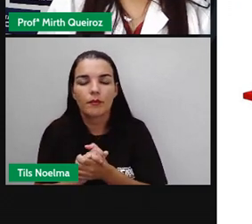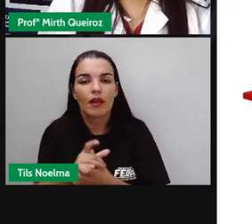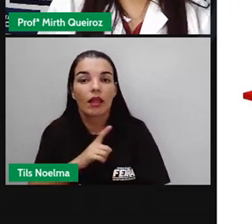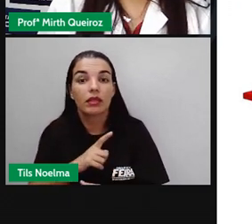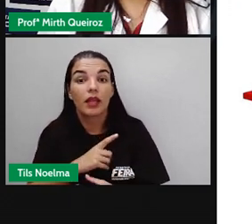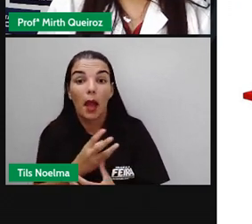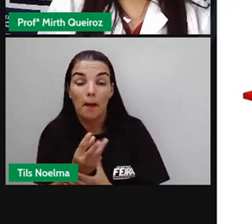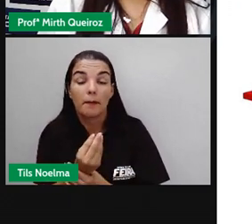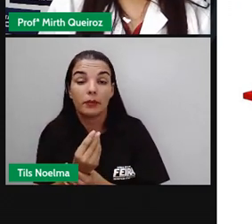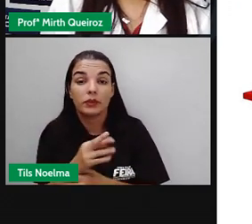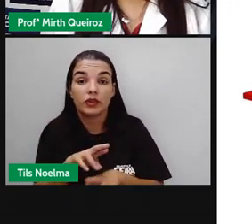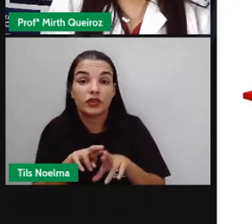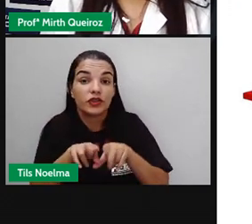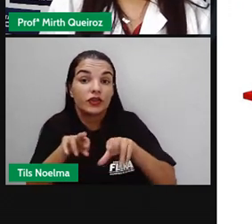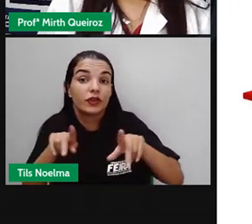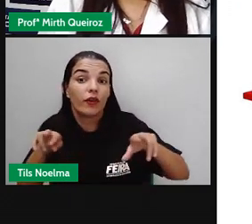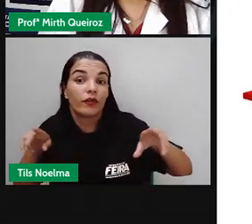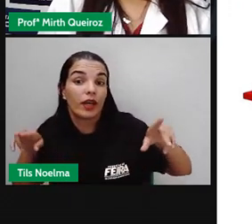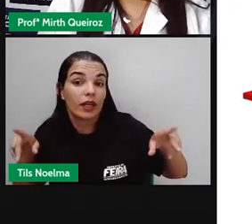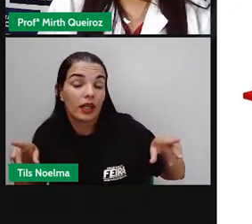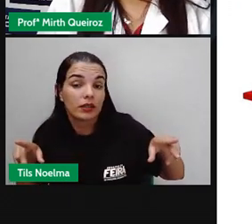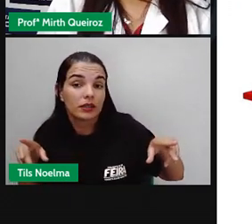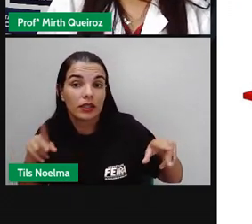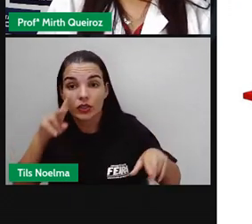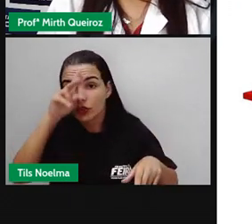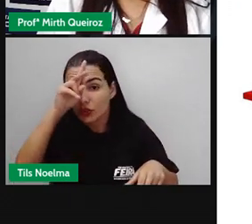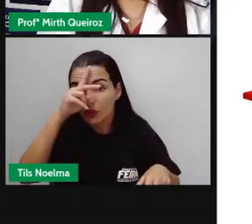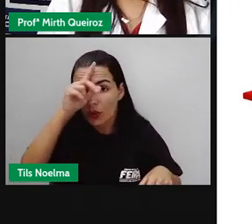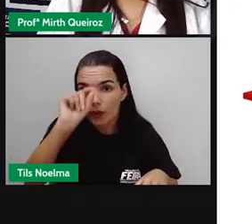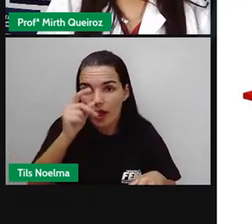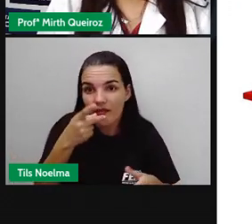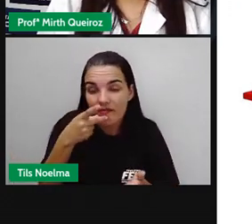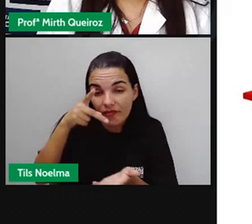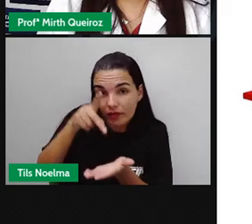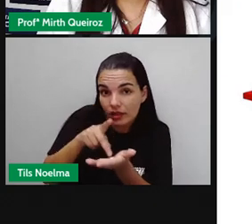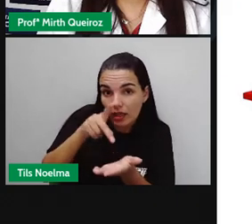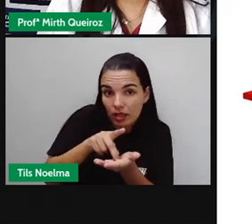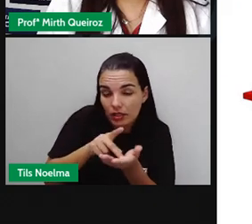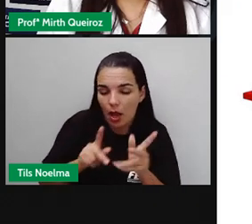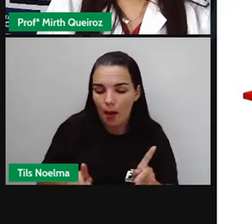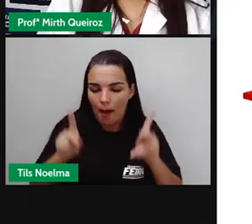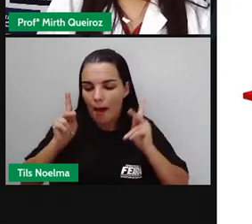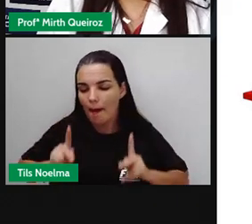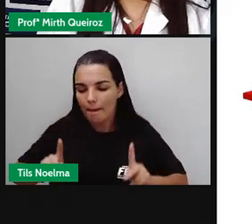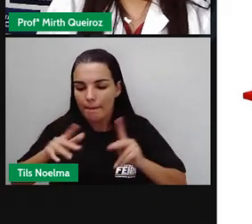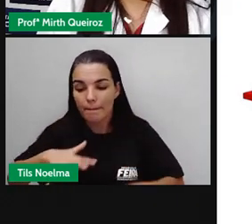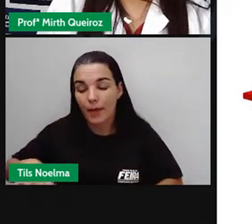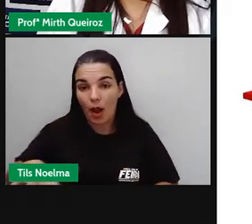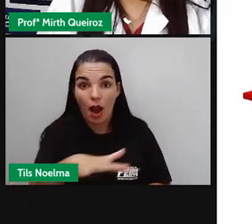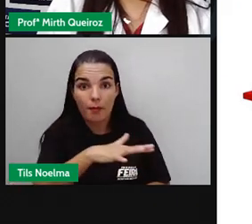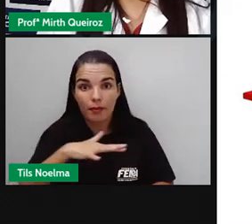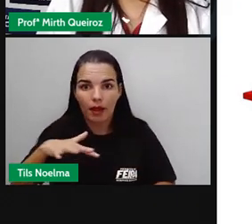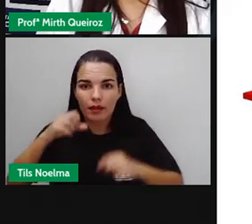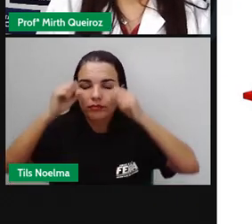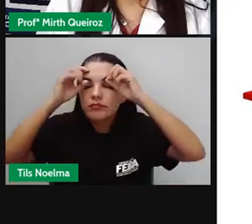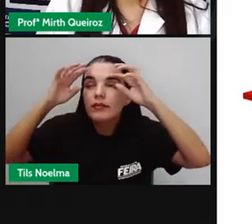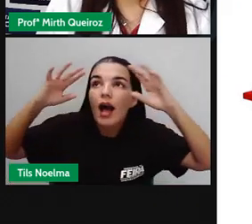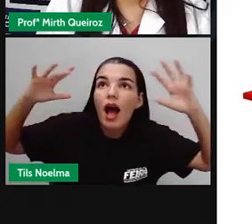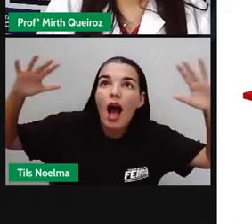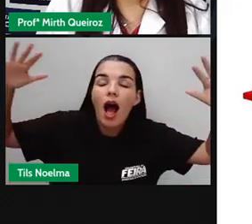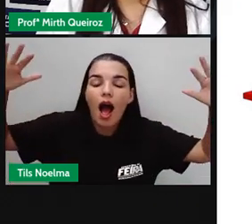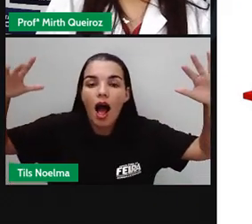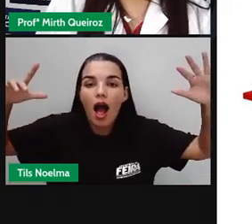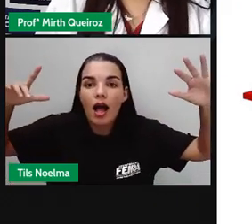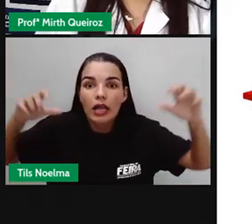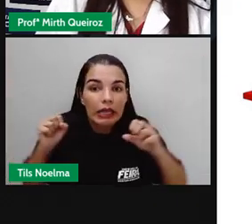Há vários tipos de contos. Nós temos os contos realistas, os contos populares, contos fantásticos, contos